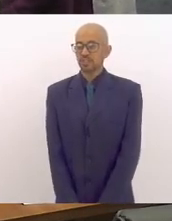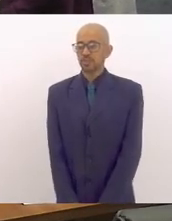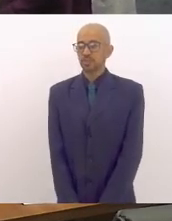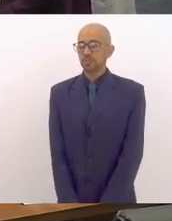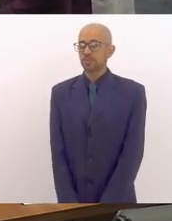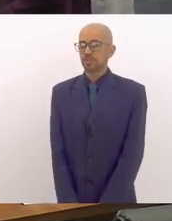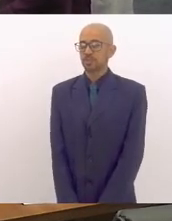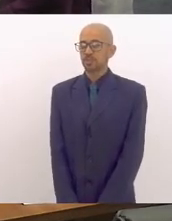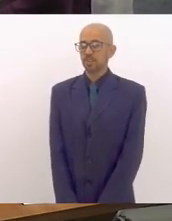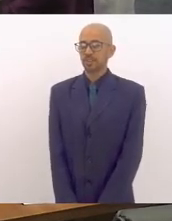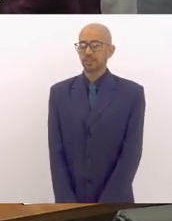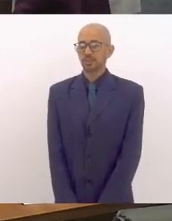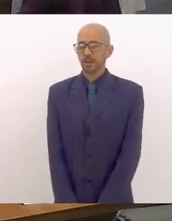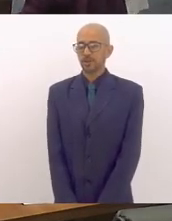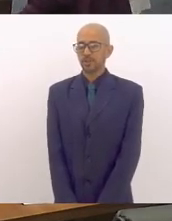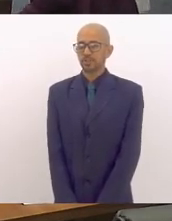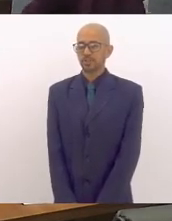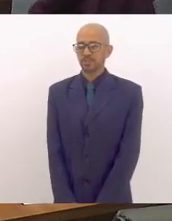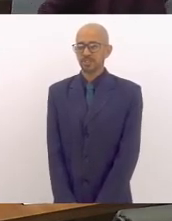Helena.